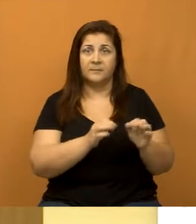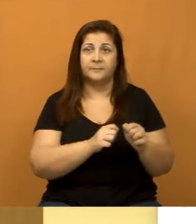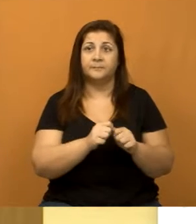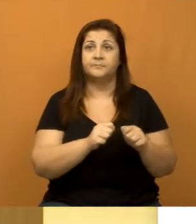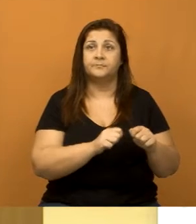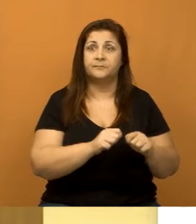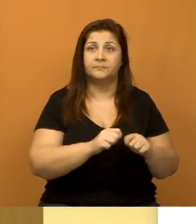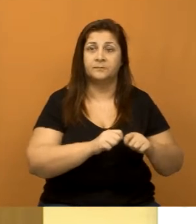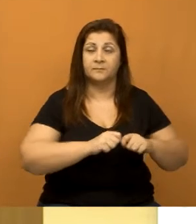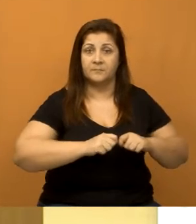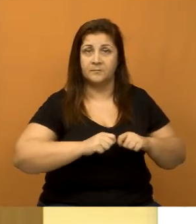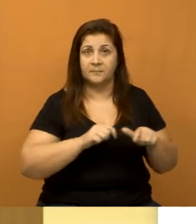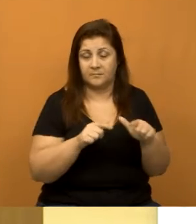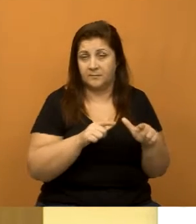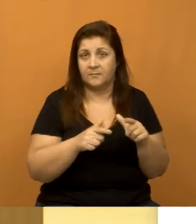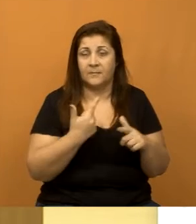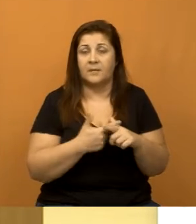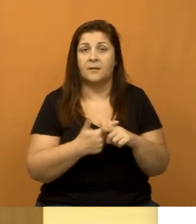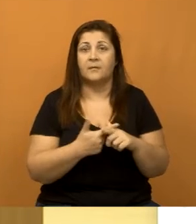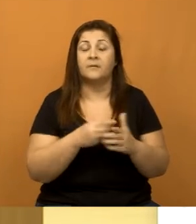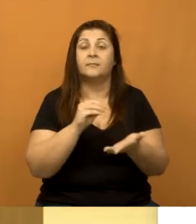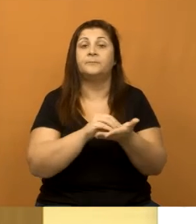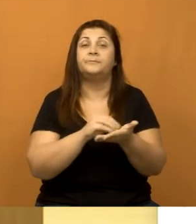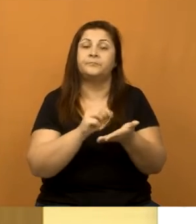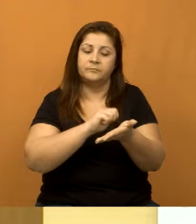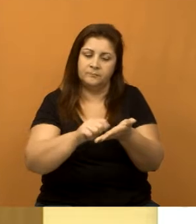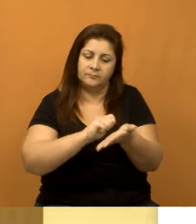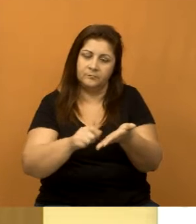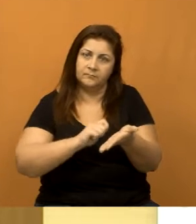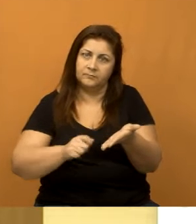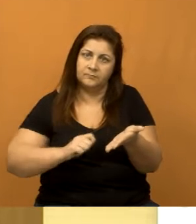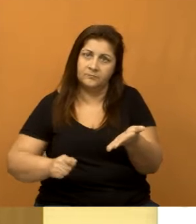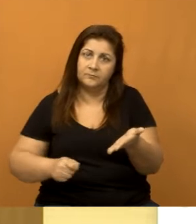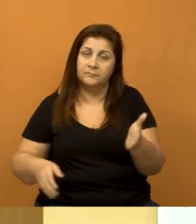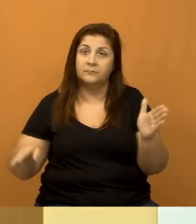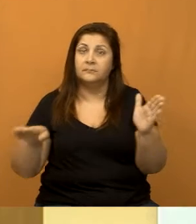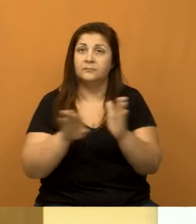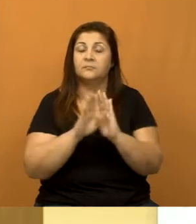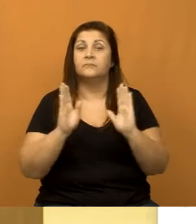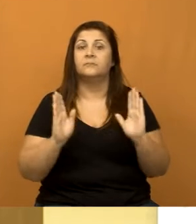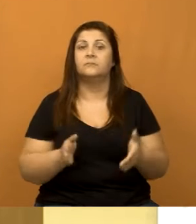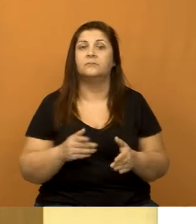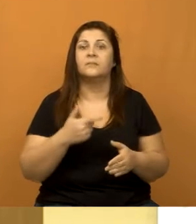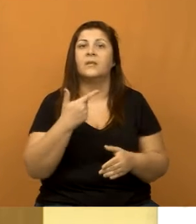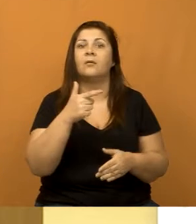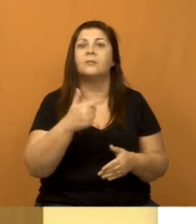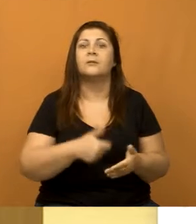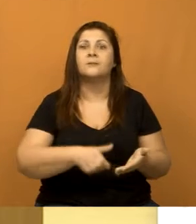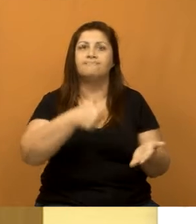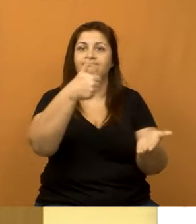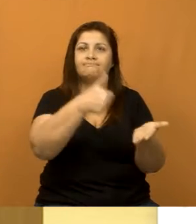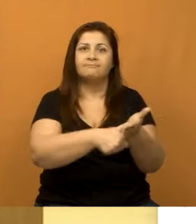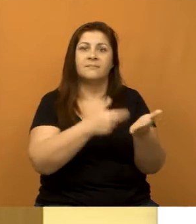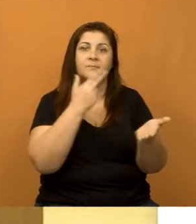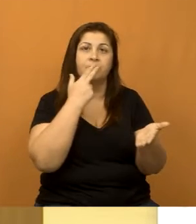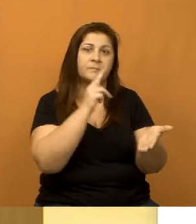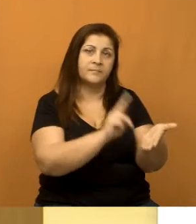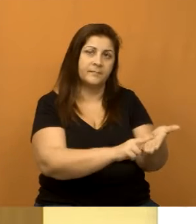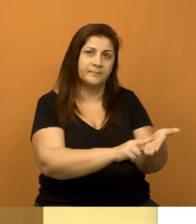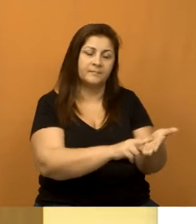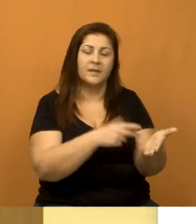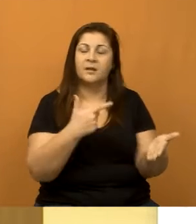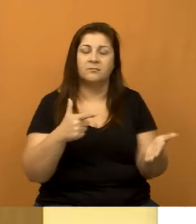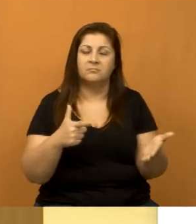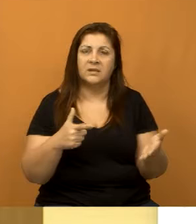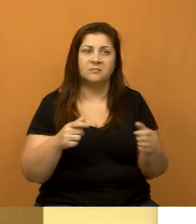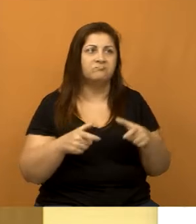dos moradores, porque o Parque dos Sinos, vereador Abner, até hoje não recebe correspondência, não recebe. O correio